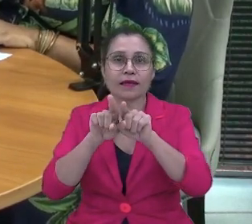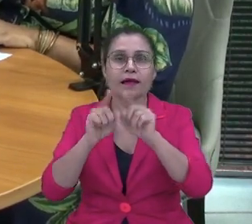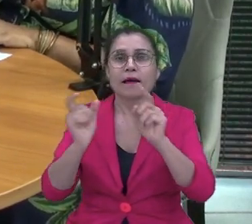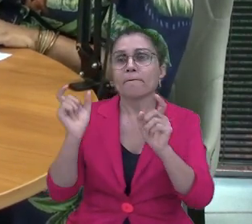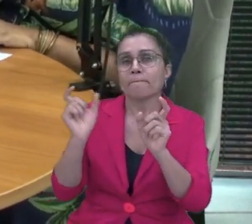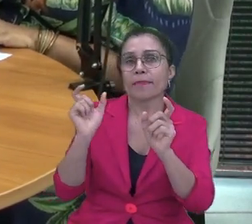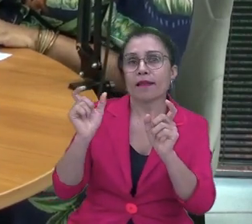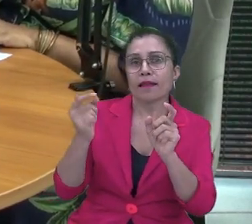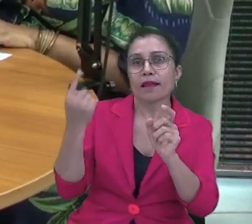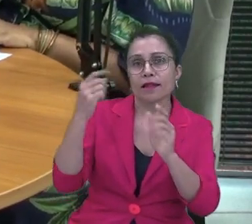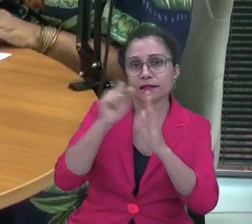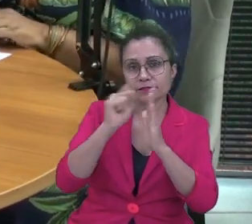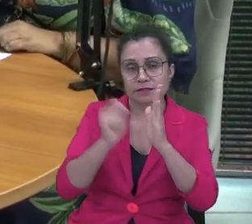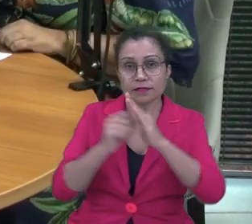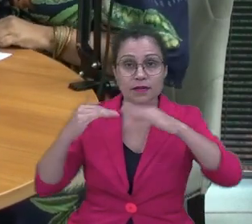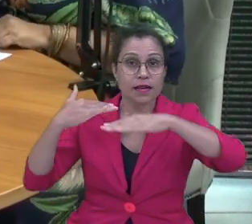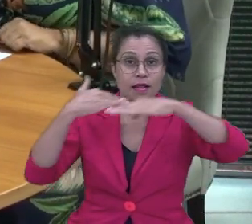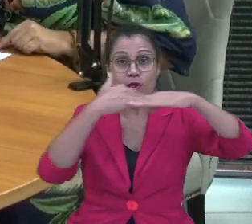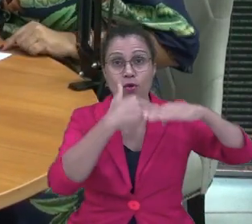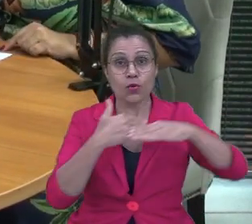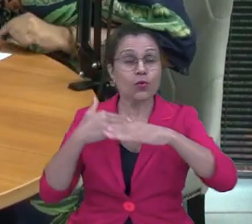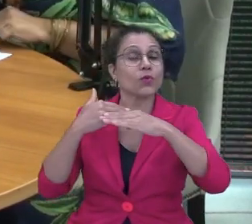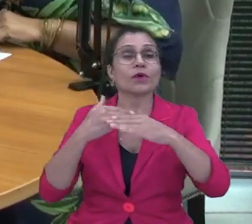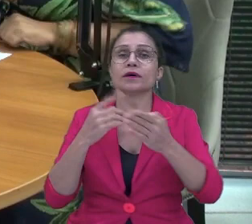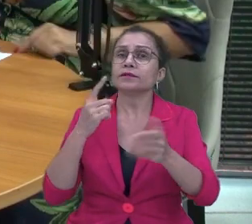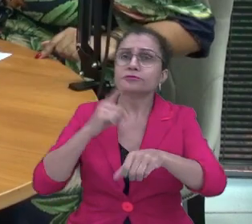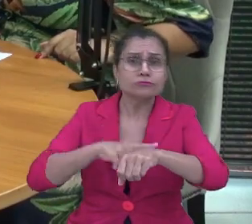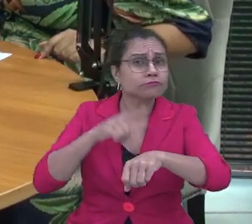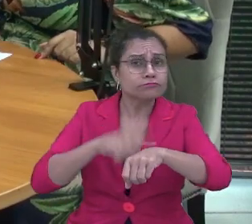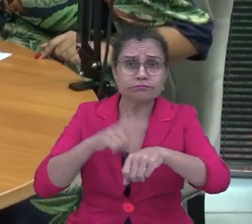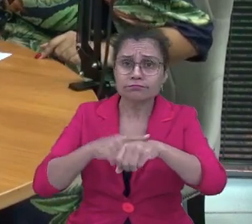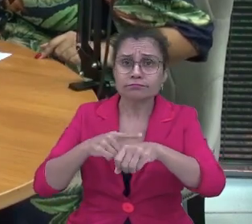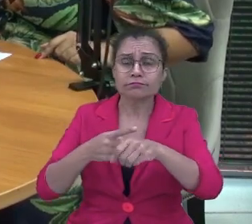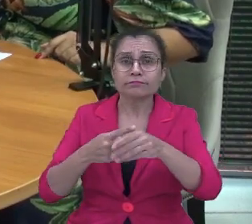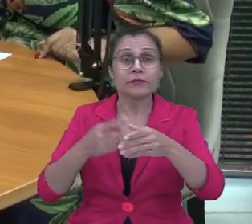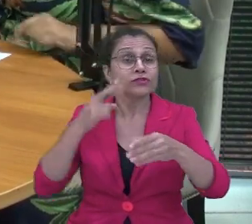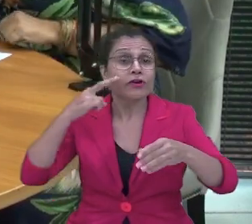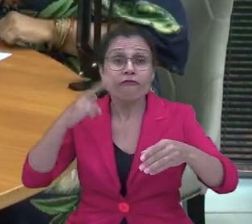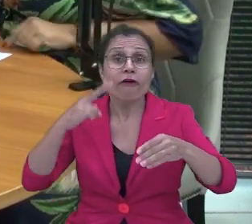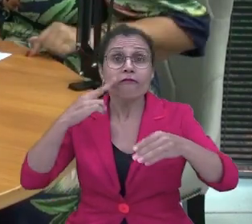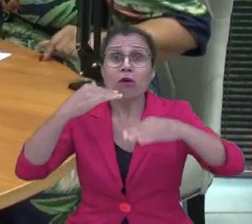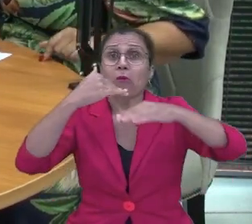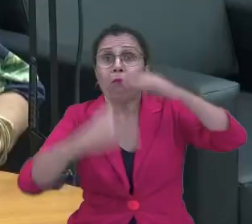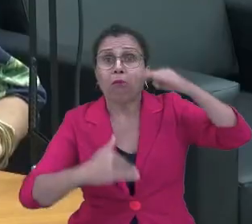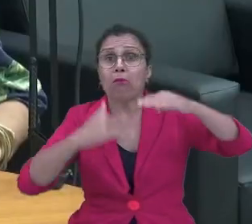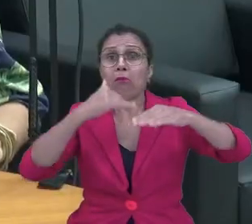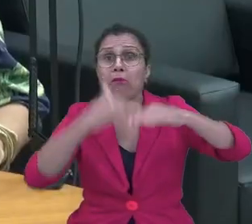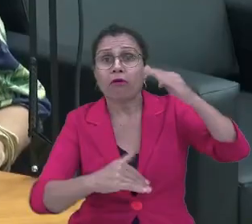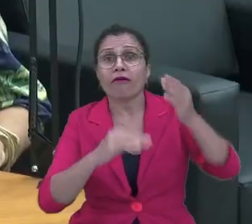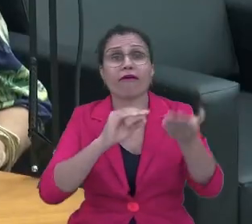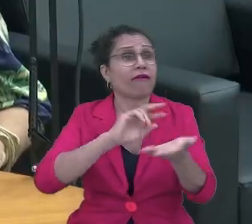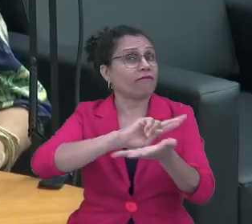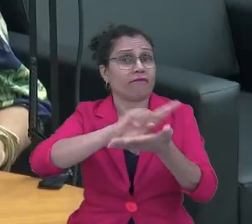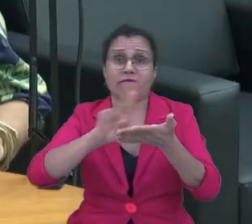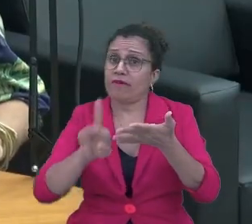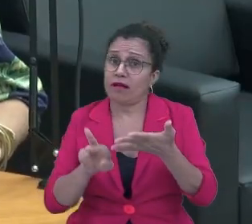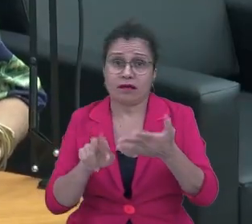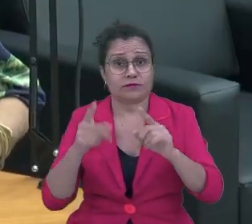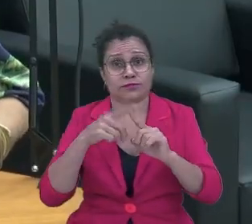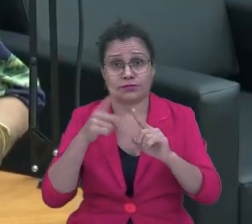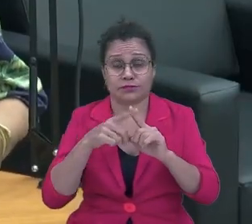palavra lá no século XVIII era igualdade, a todo momento a gente tensiona as desigualdades. Os vários tipos de desigualdades que nós